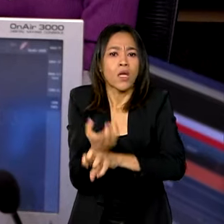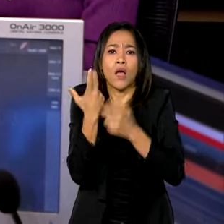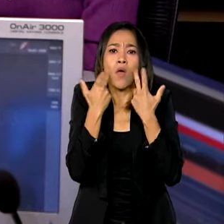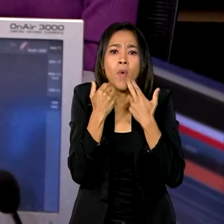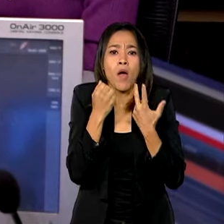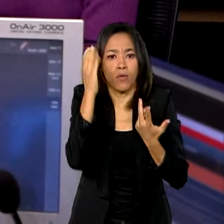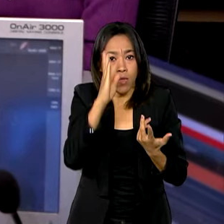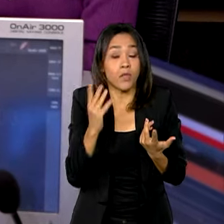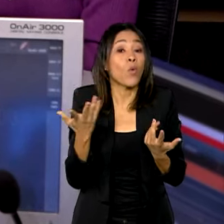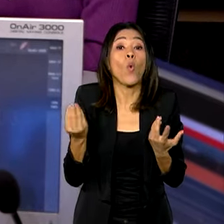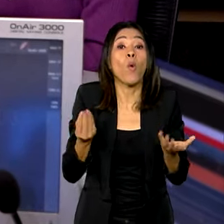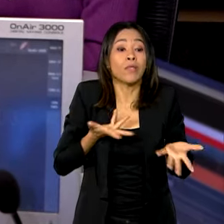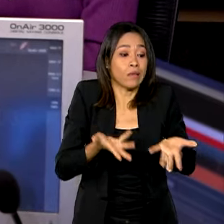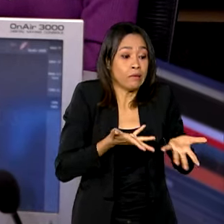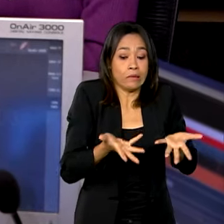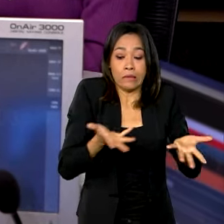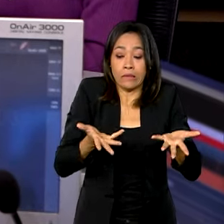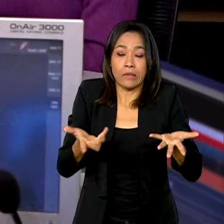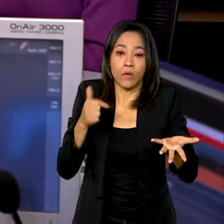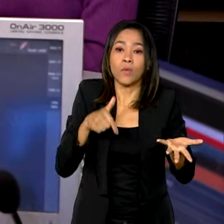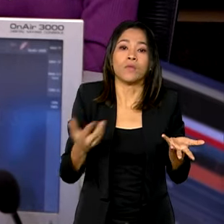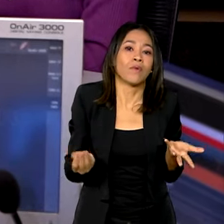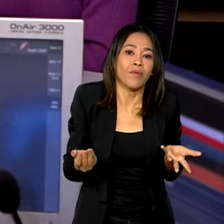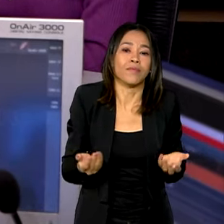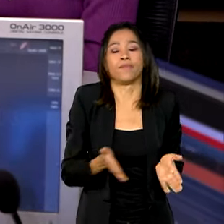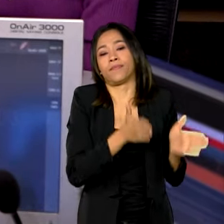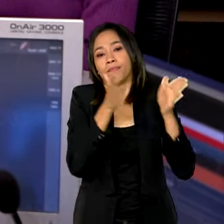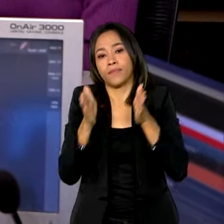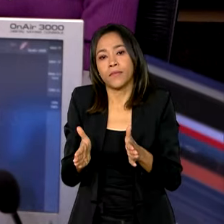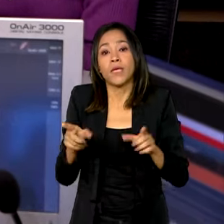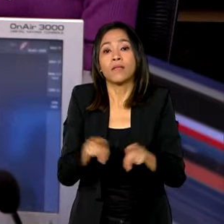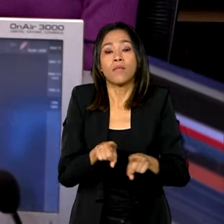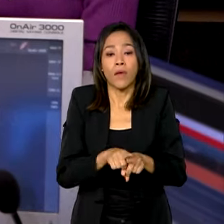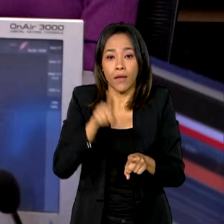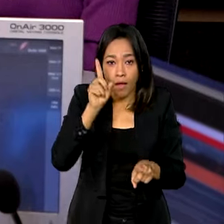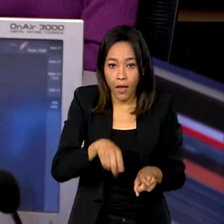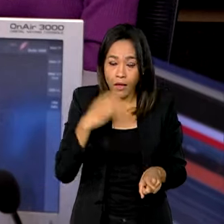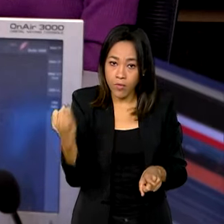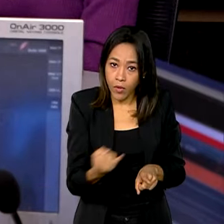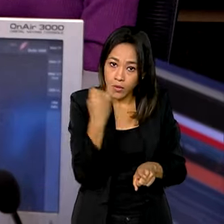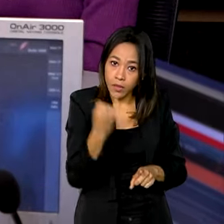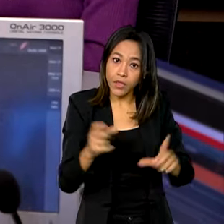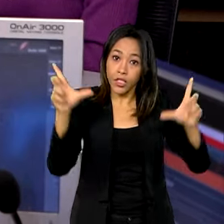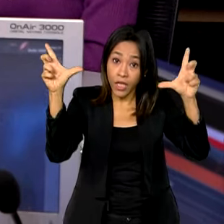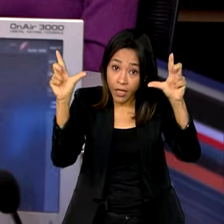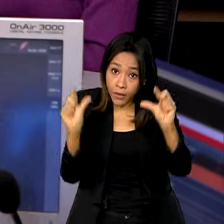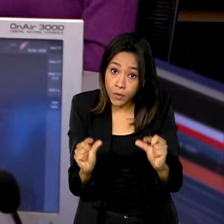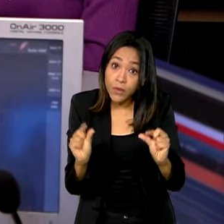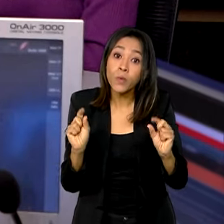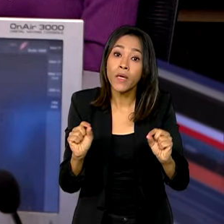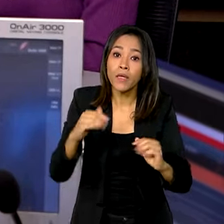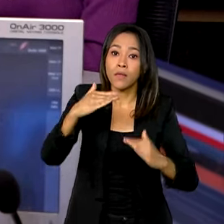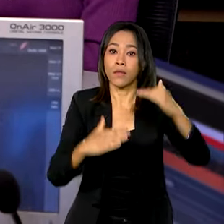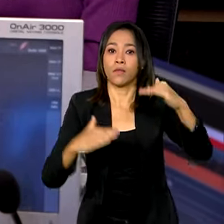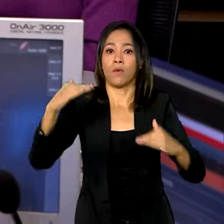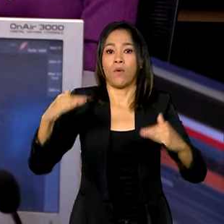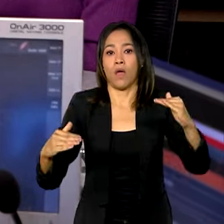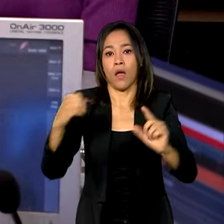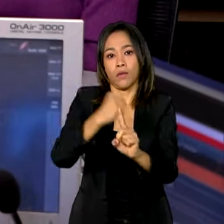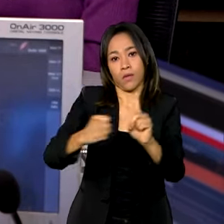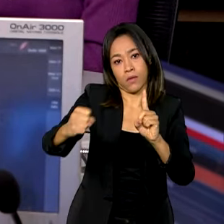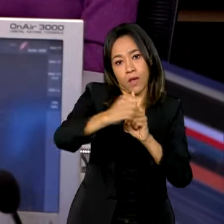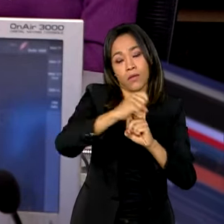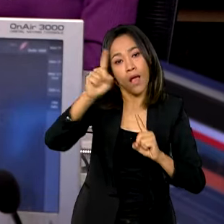situações eh também é importante a gente trabalhar a diminuição das desigualdades Esta é uma proposta que